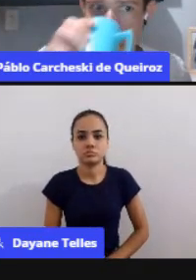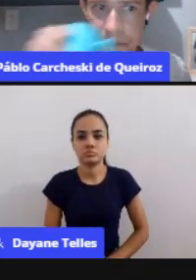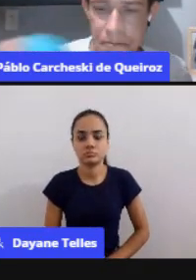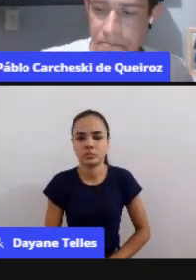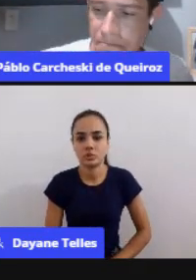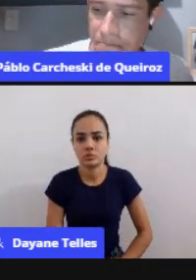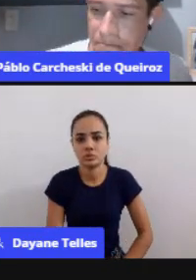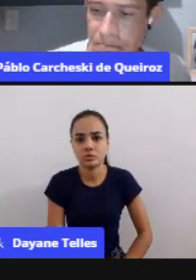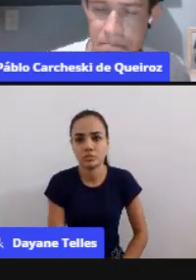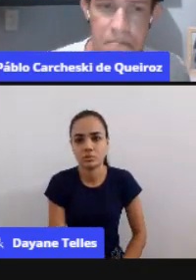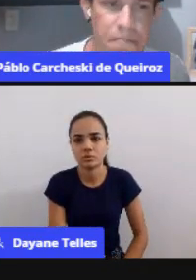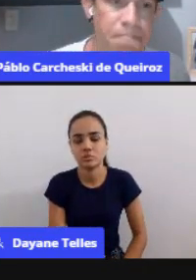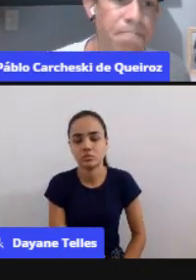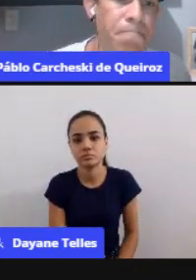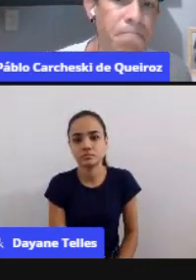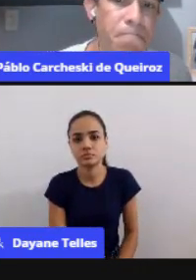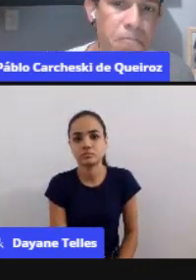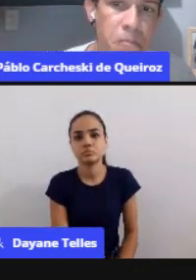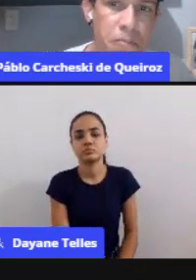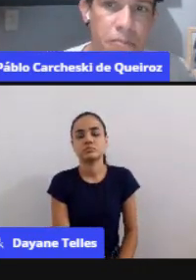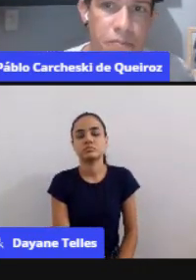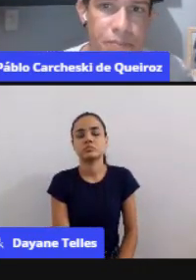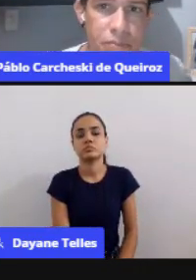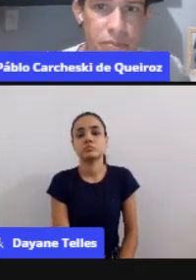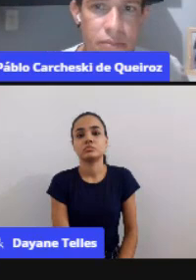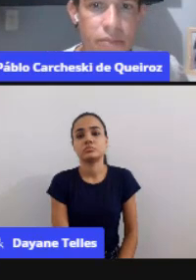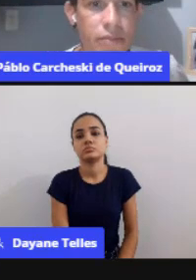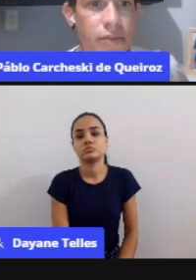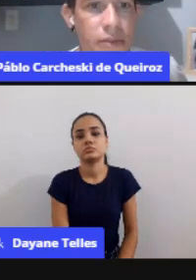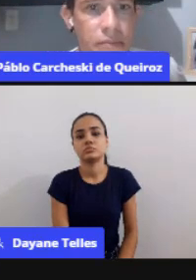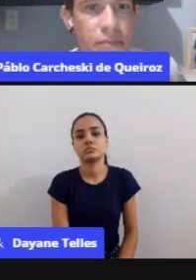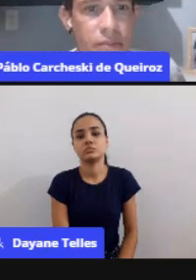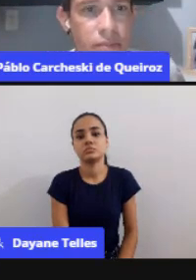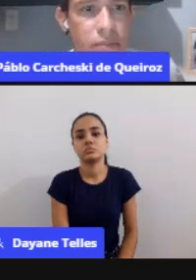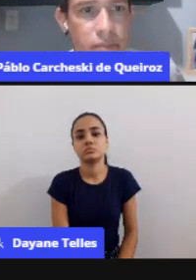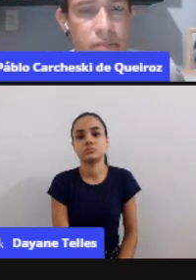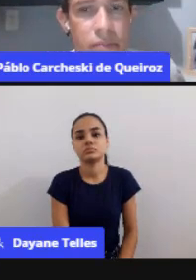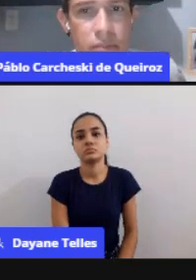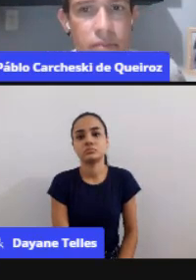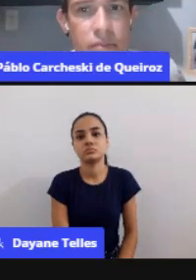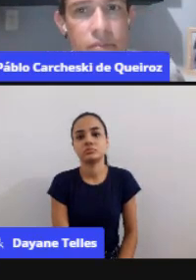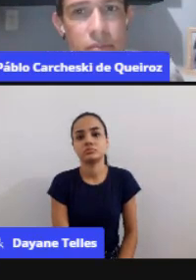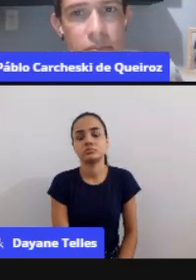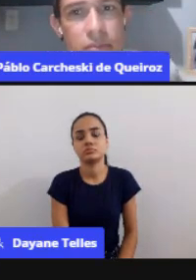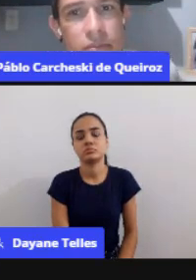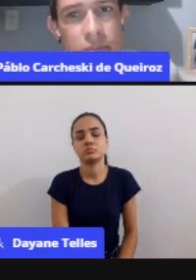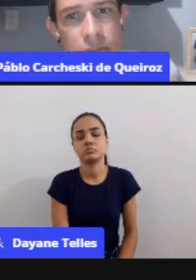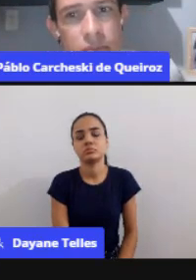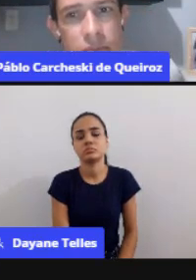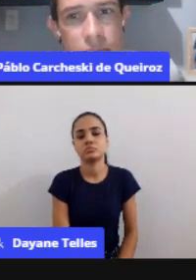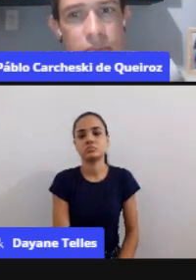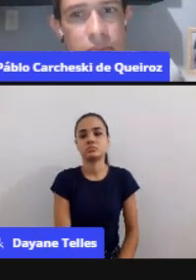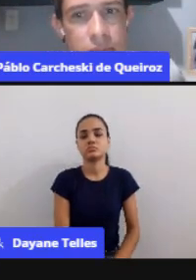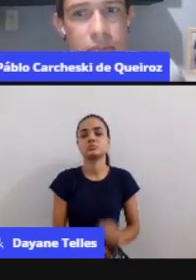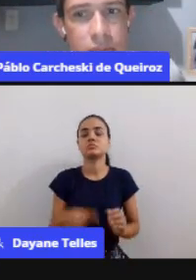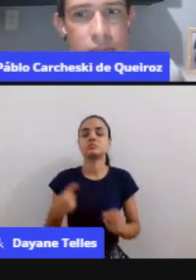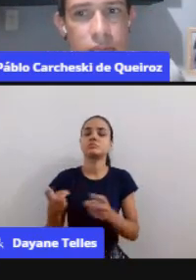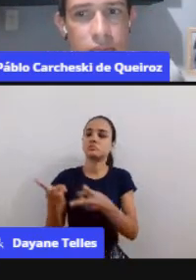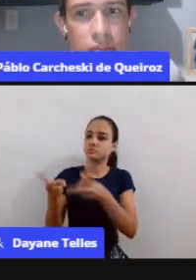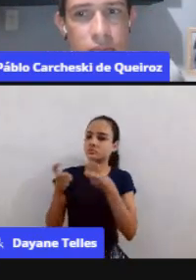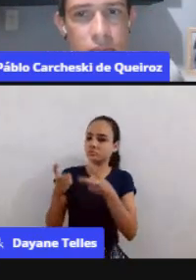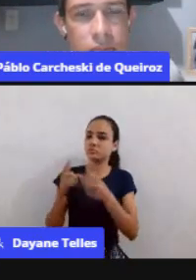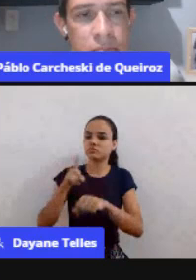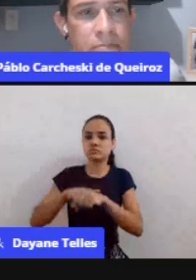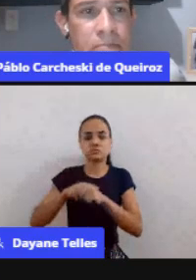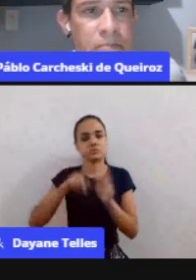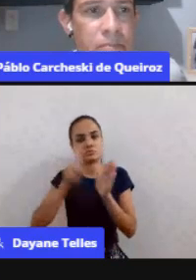Certo, Pablo. E então a gente percebe que quando nós estamos pensando, planejando uma atividade, que nós queremos desenvolver determinada